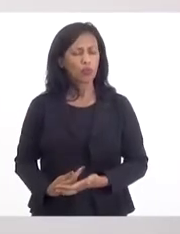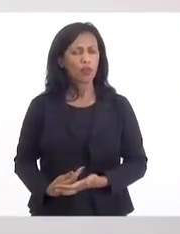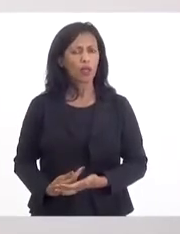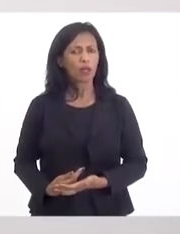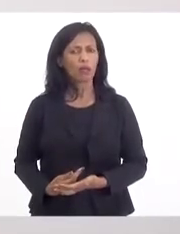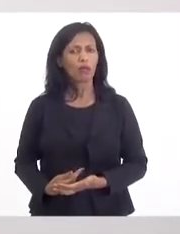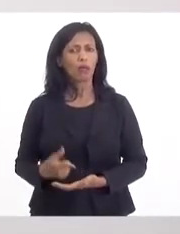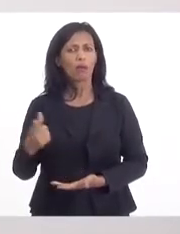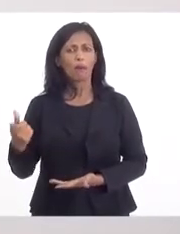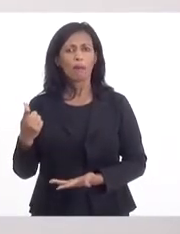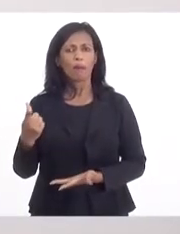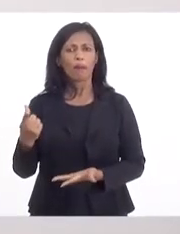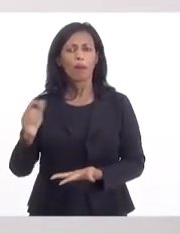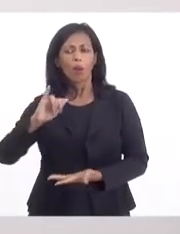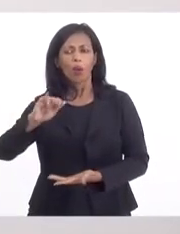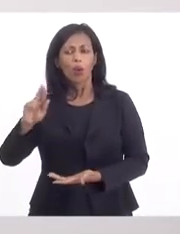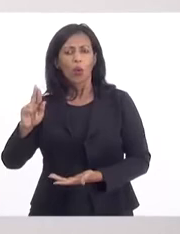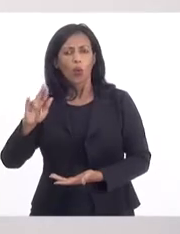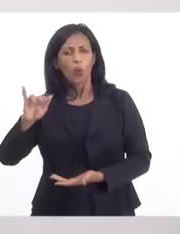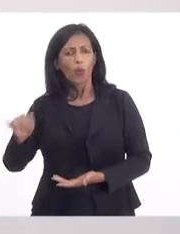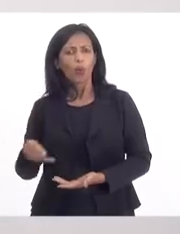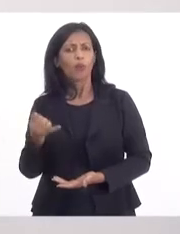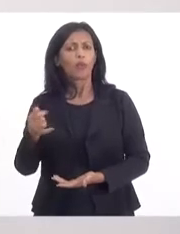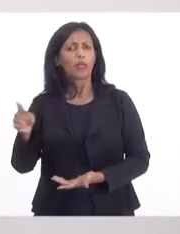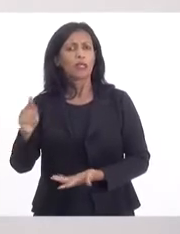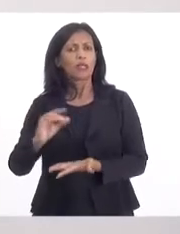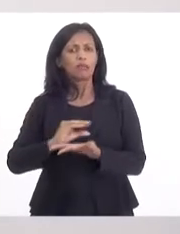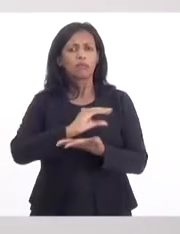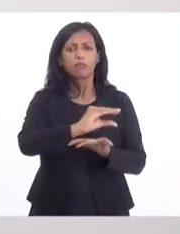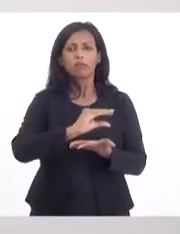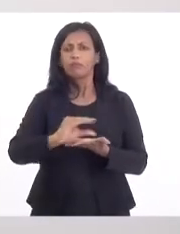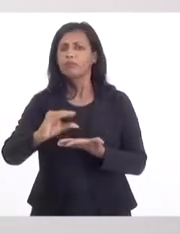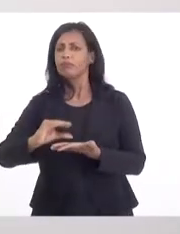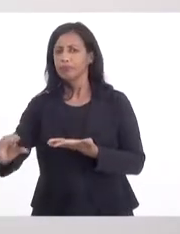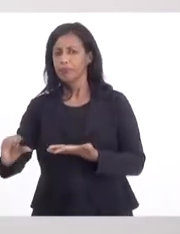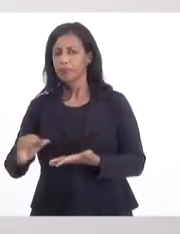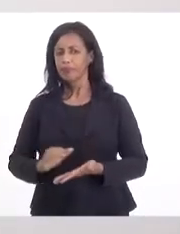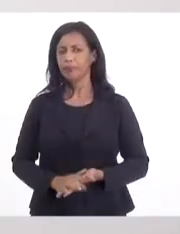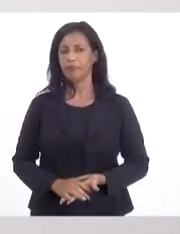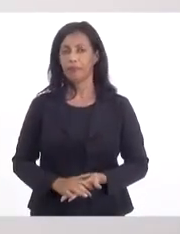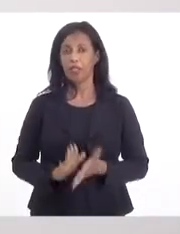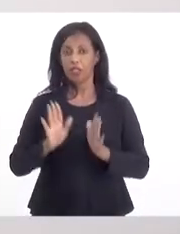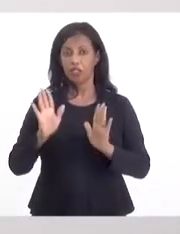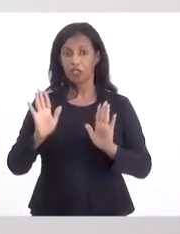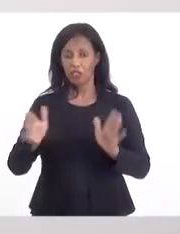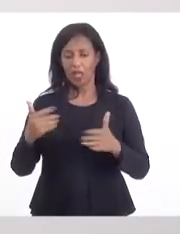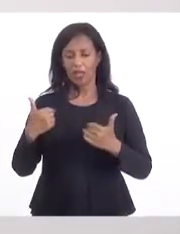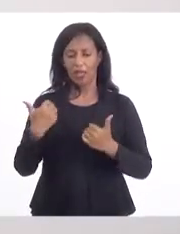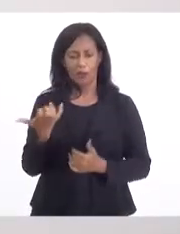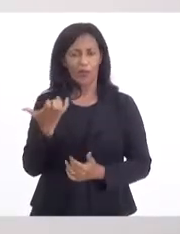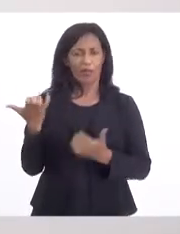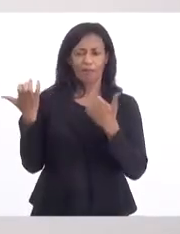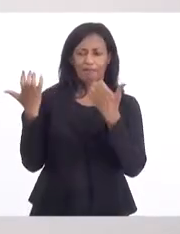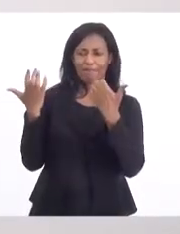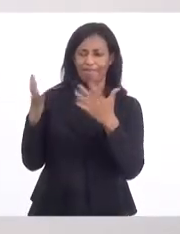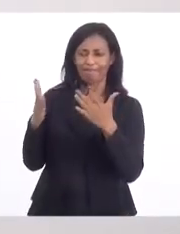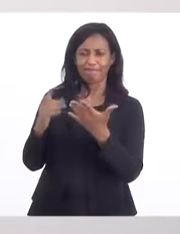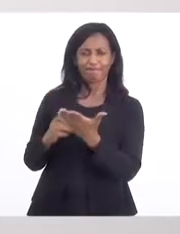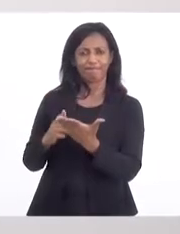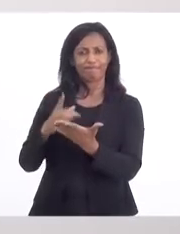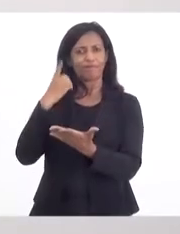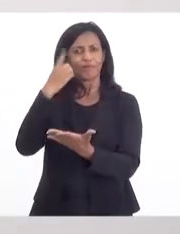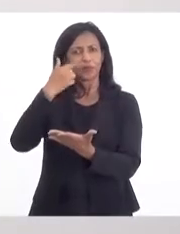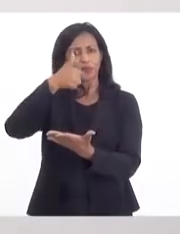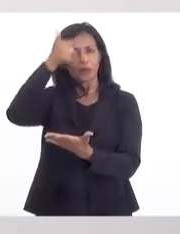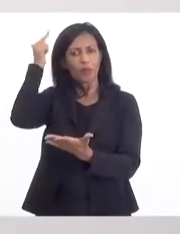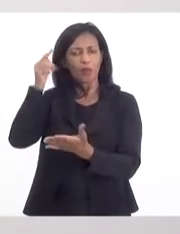para aportar esses recursos. E aí já quero, de antemão, deputado Luiz Paulo, parabenizá-lo pelo plano de